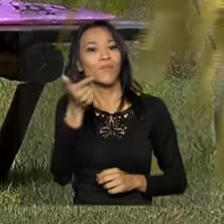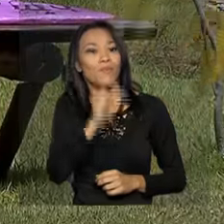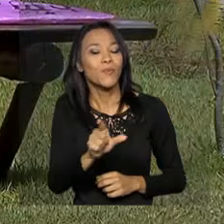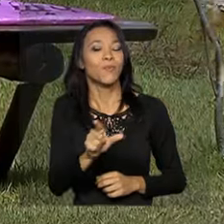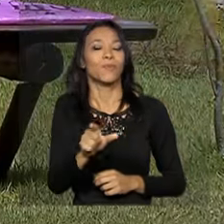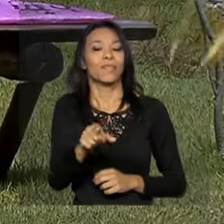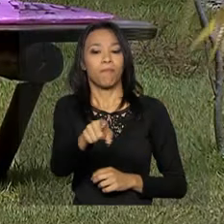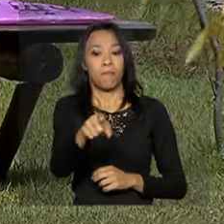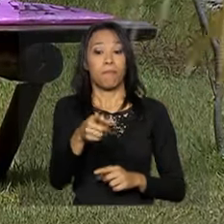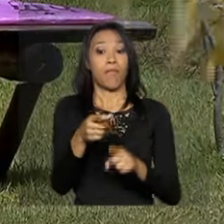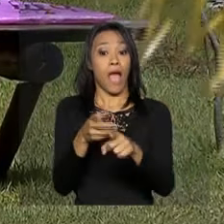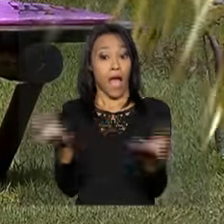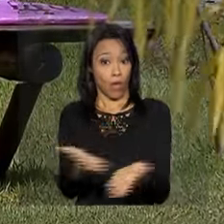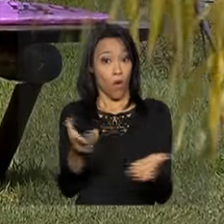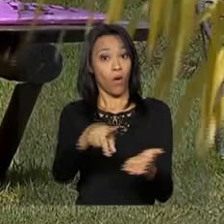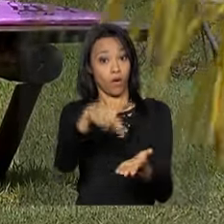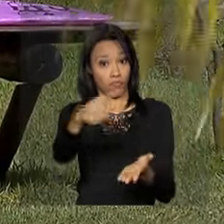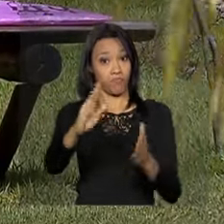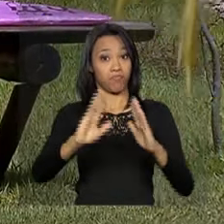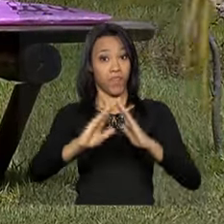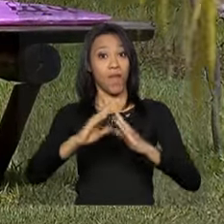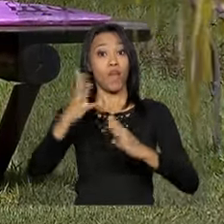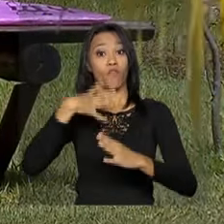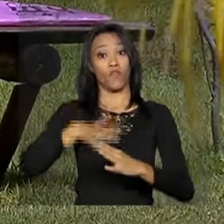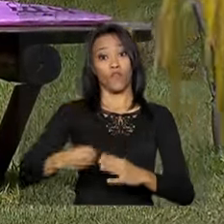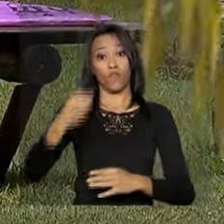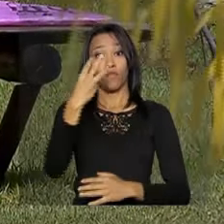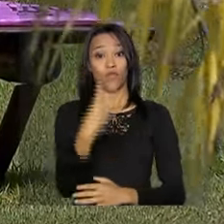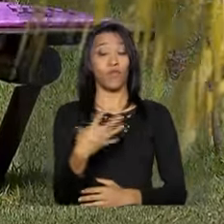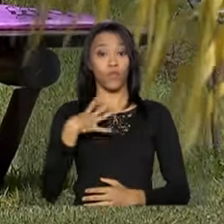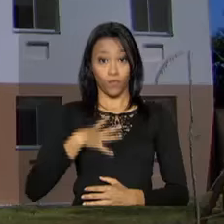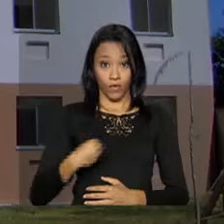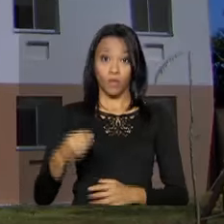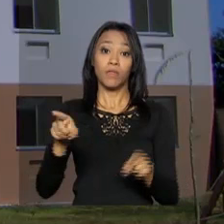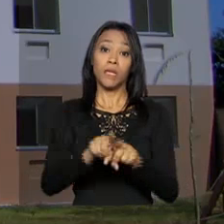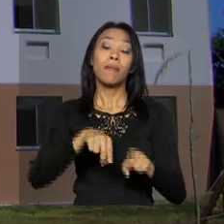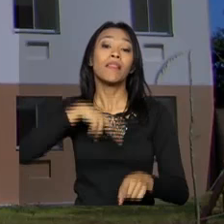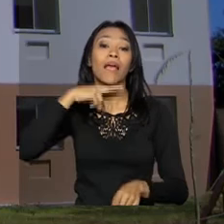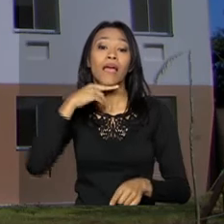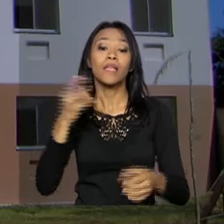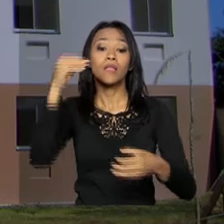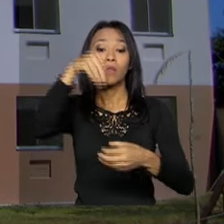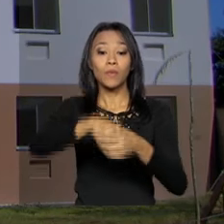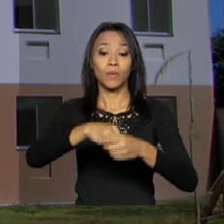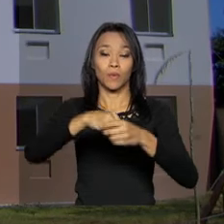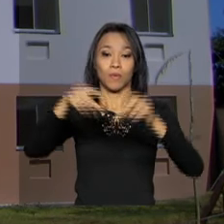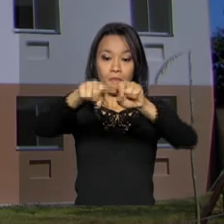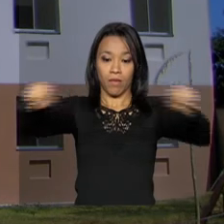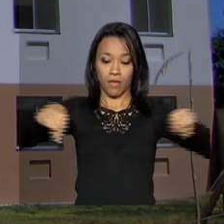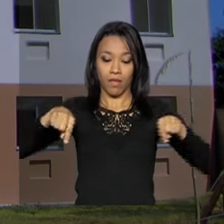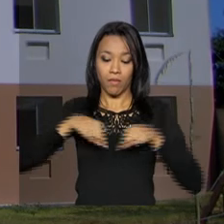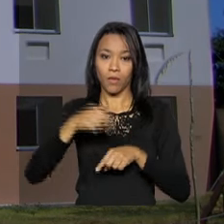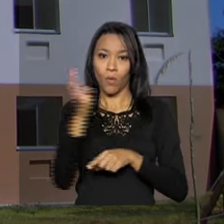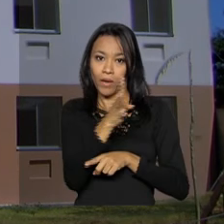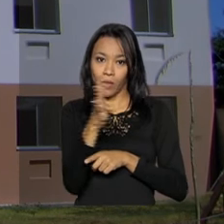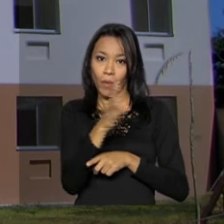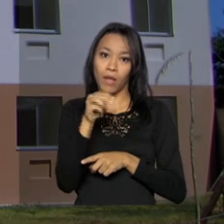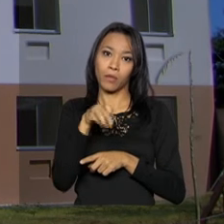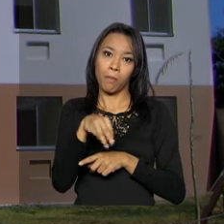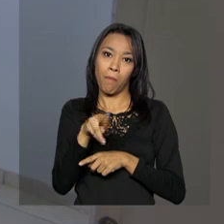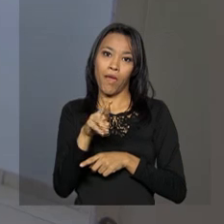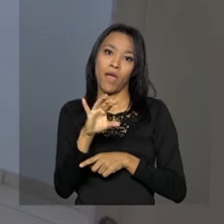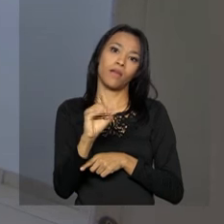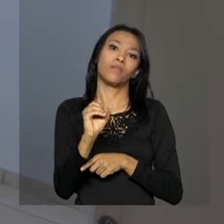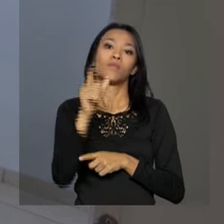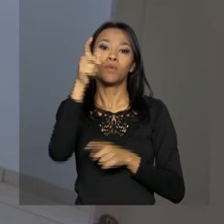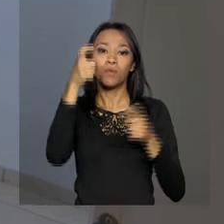né? Rosimari vai agora morar com o filho e os netos em um apartamento de 44 metros quadrados, que fica no bairro de Santa